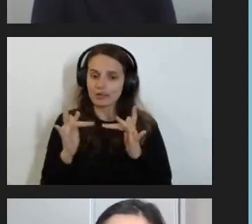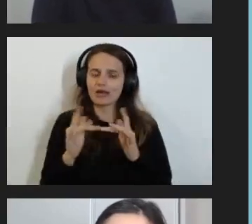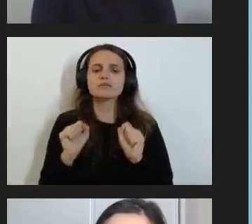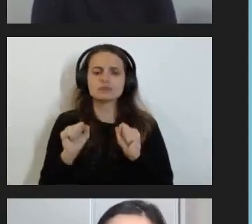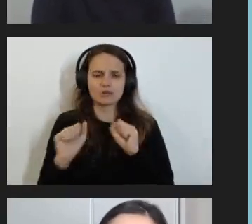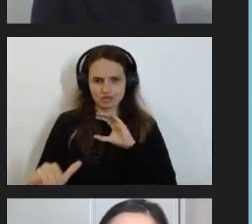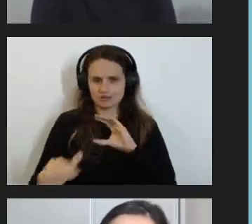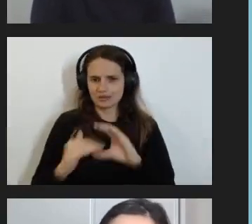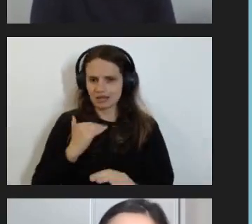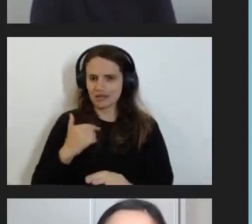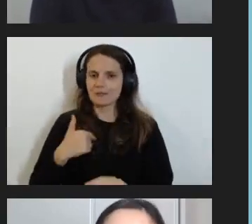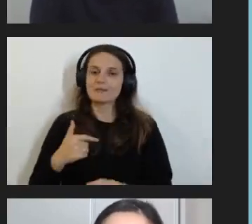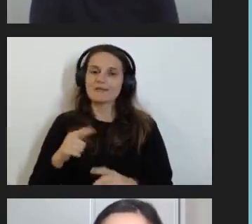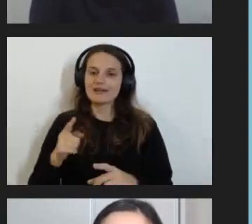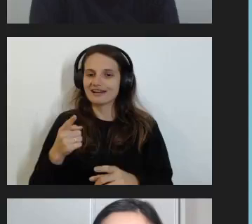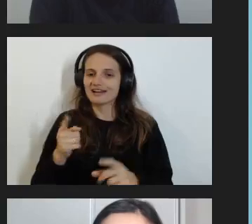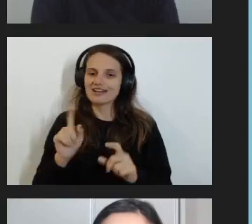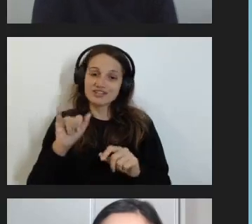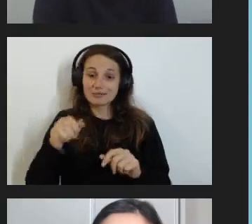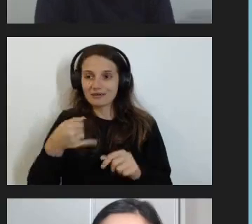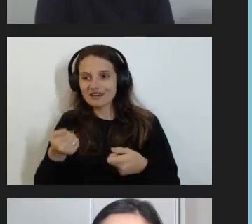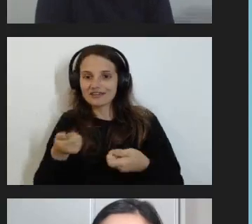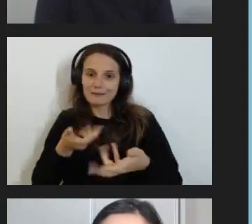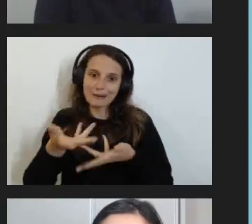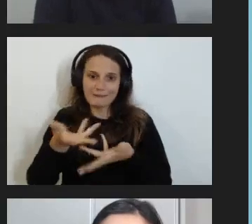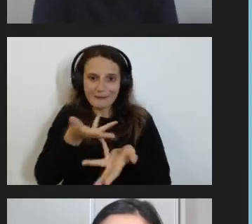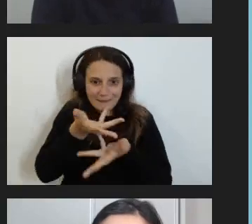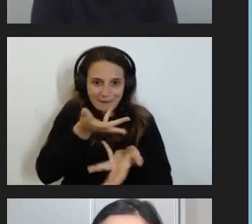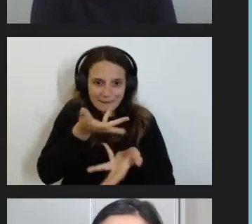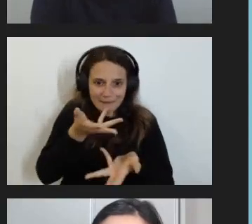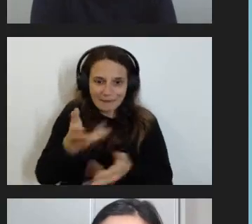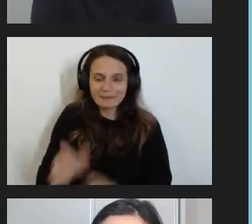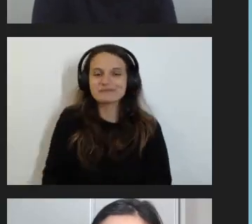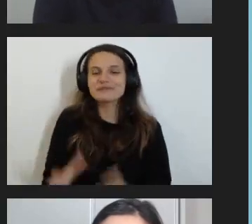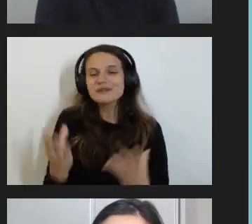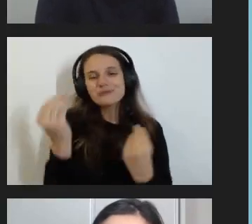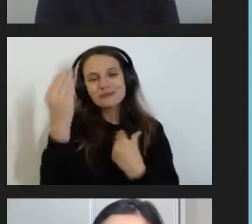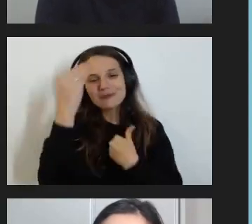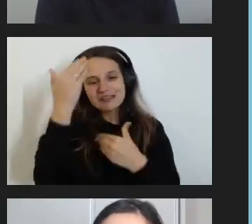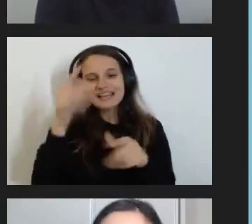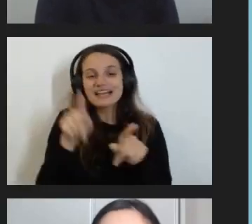gente troca figurinha, tá bom? Obrigada, obrigada e boa noite.